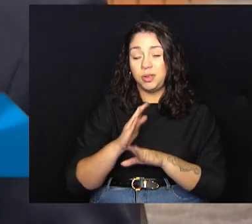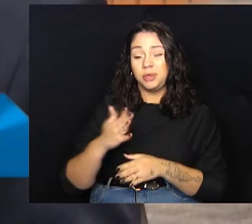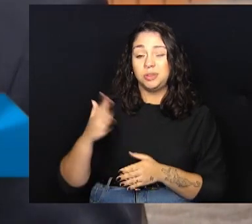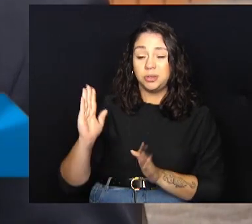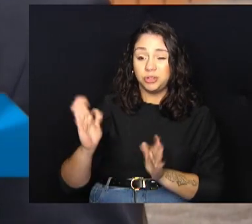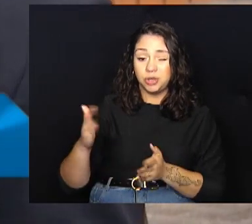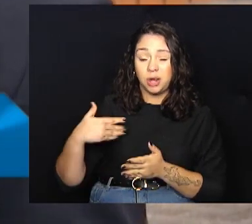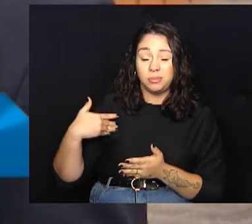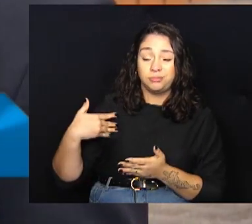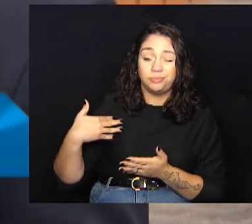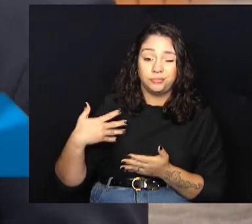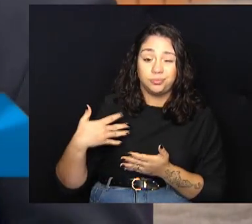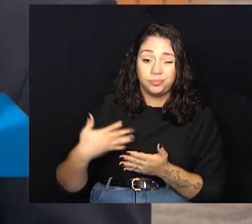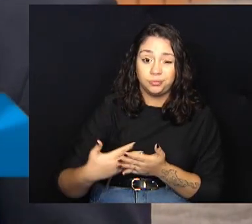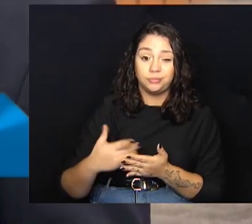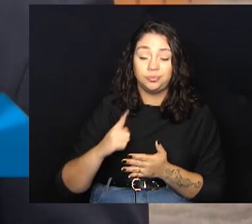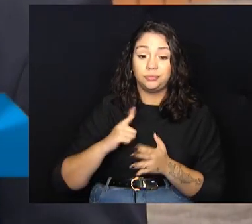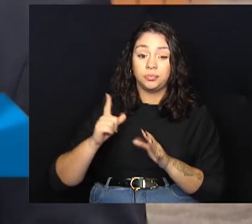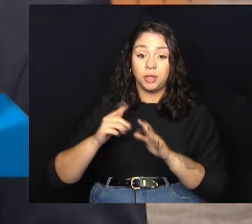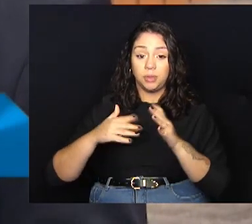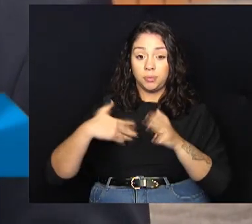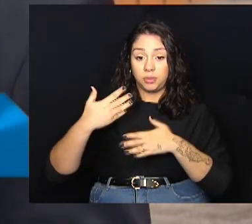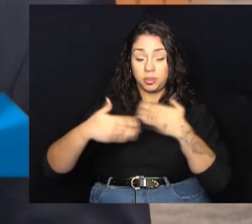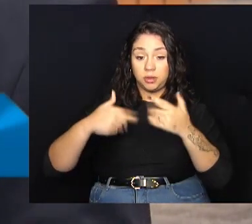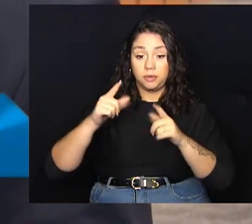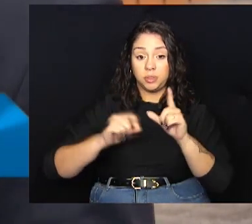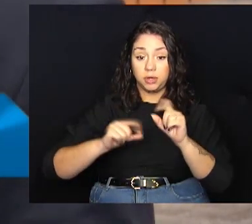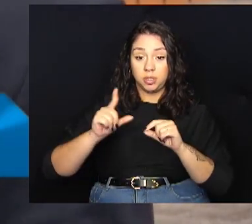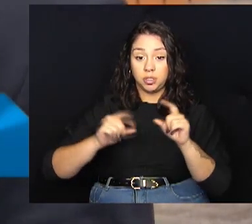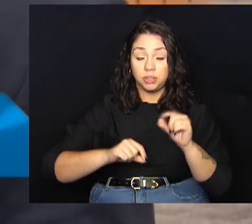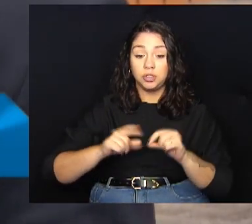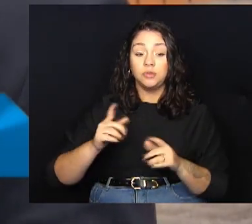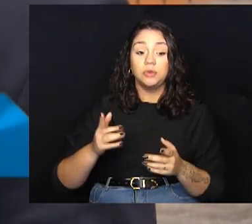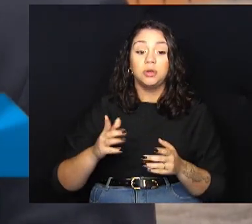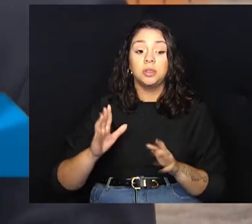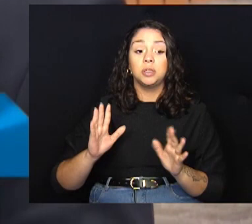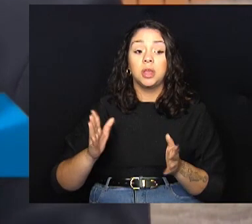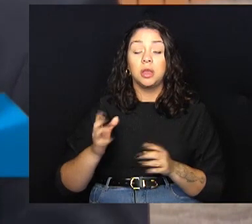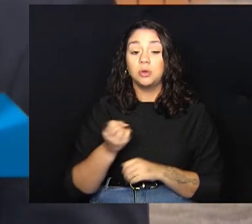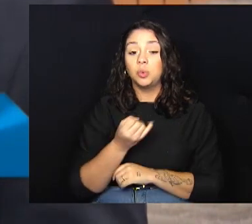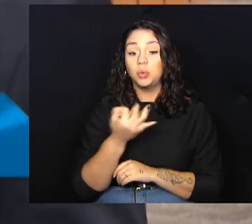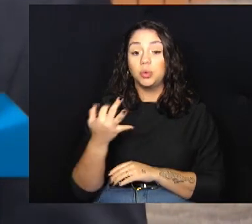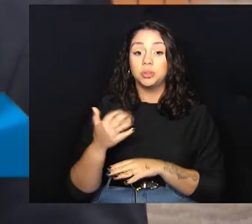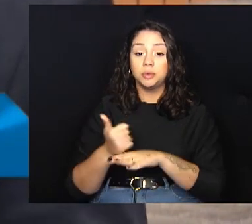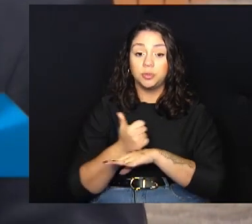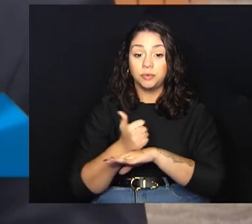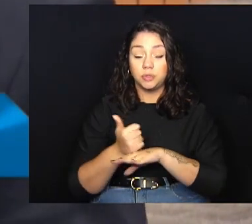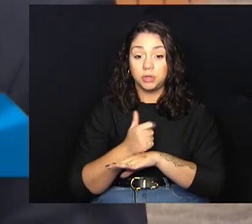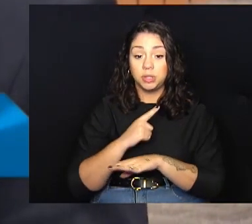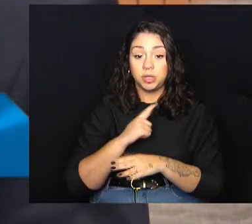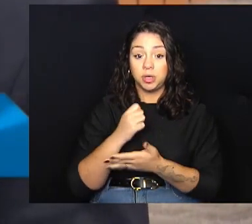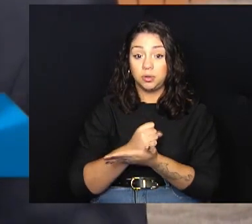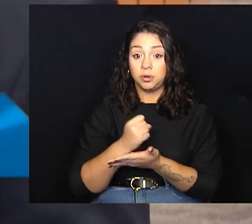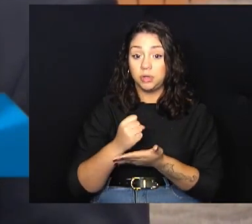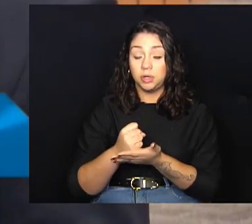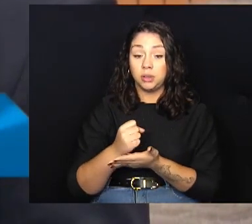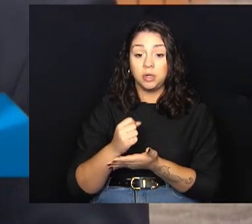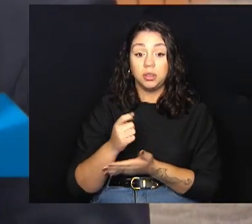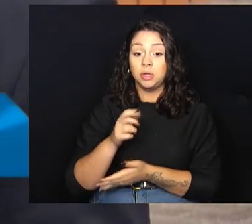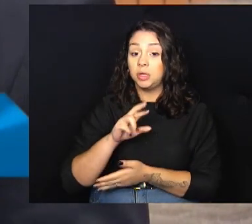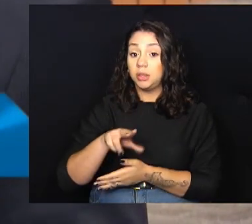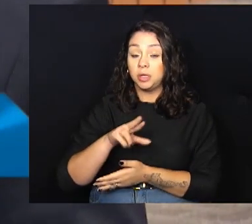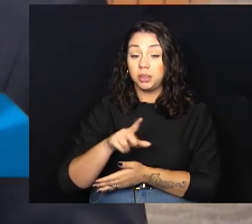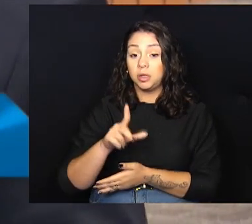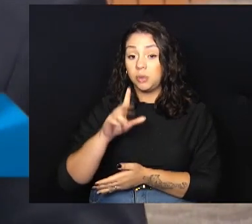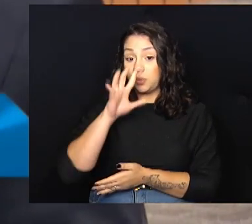e mesmo com esse processo seletivo a informação que a gente obteve é que pelo número de profissionais que serão contratados não cobre o